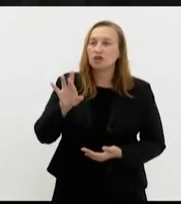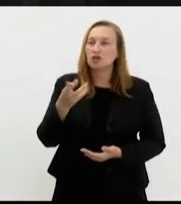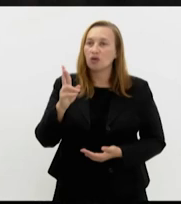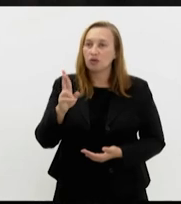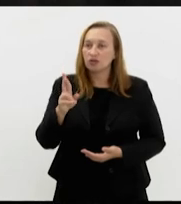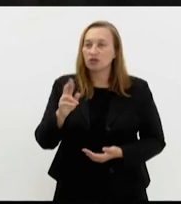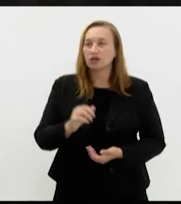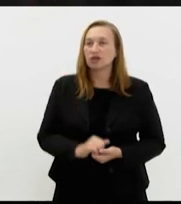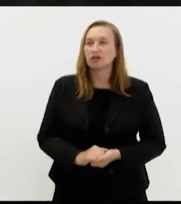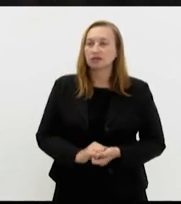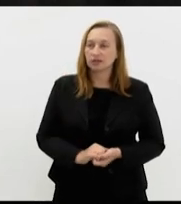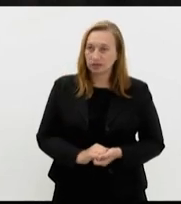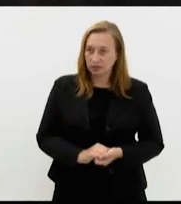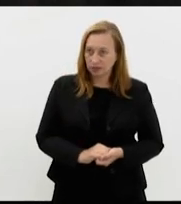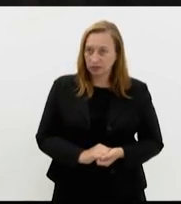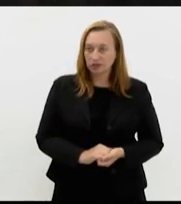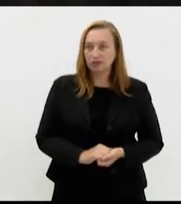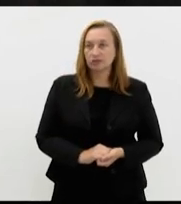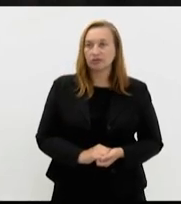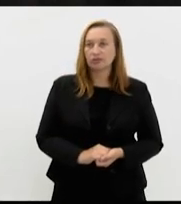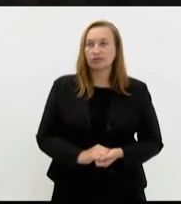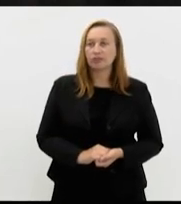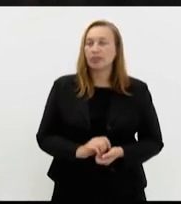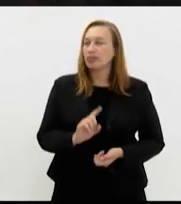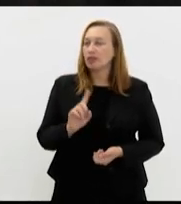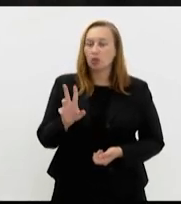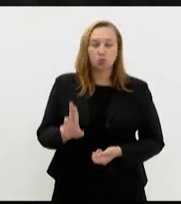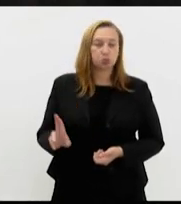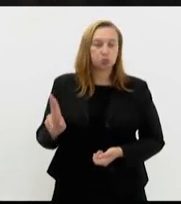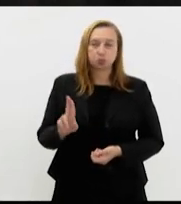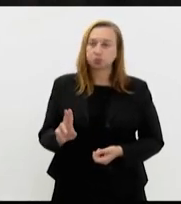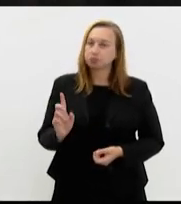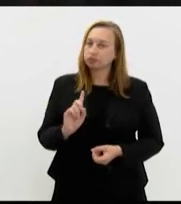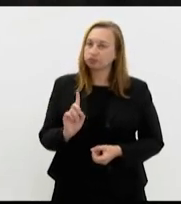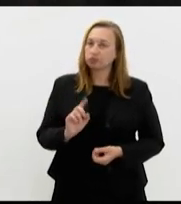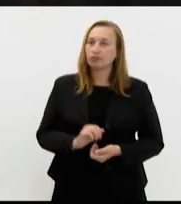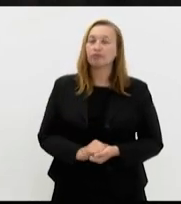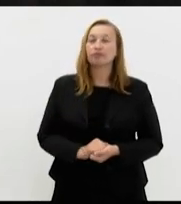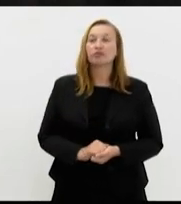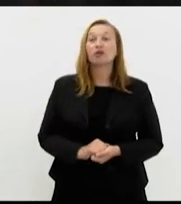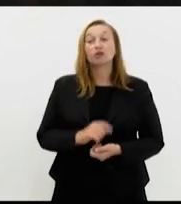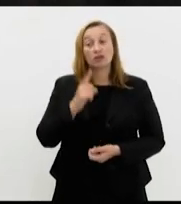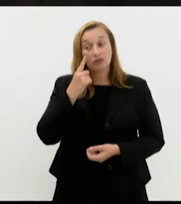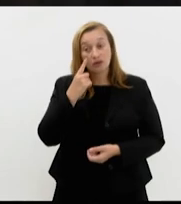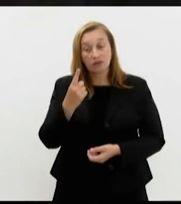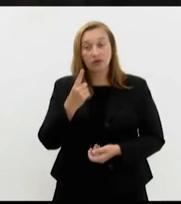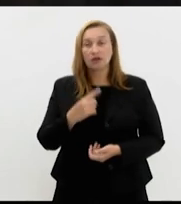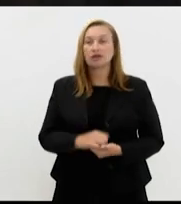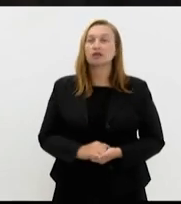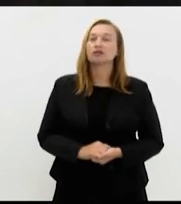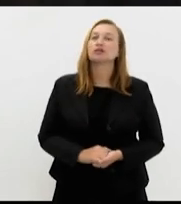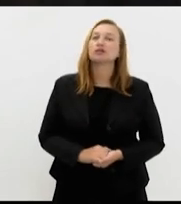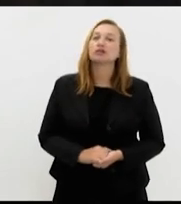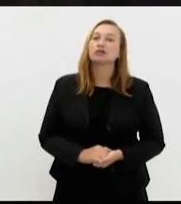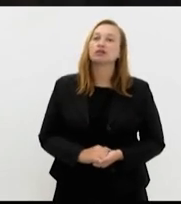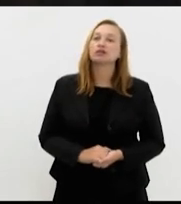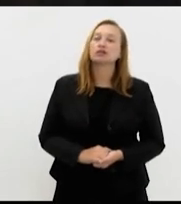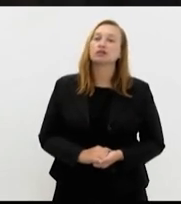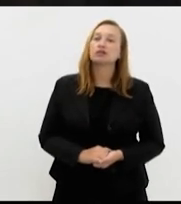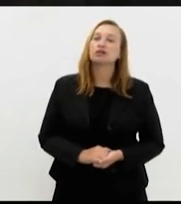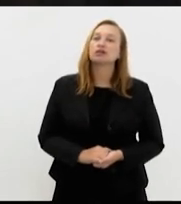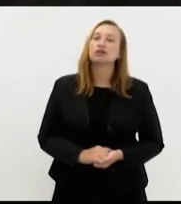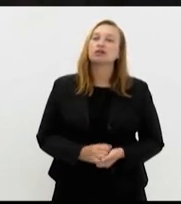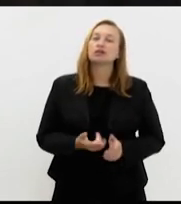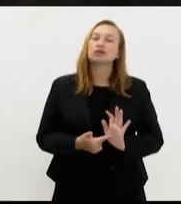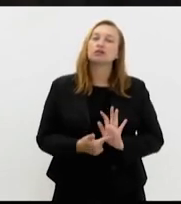de reais que ainda não foram utilizados. Você vai encontrá-lo no